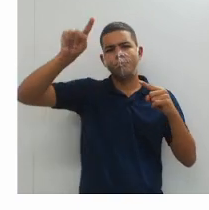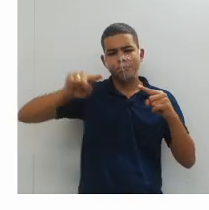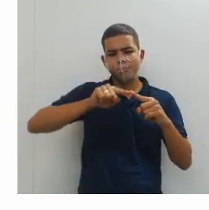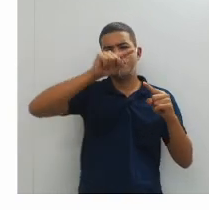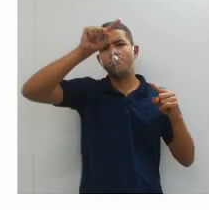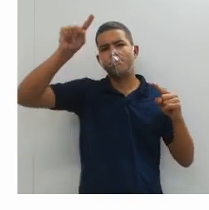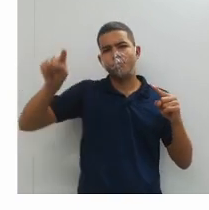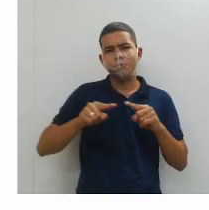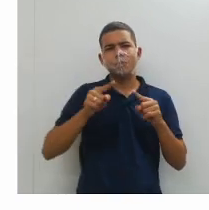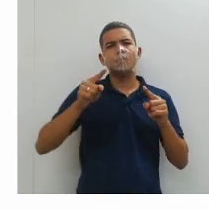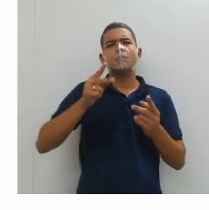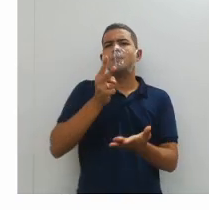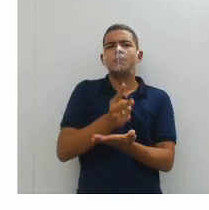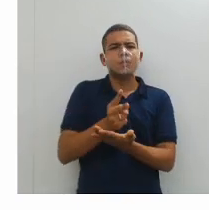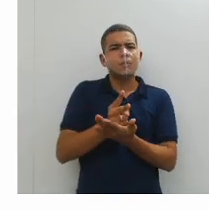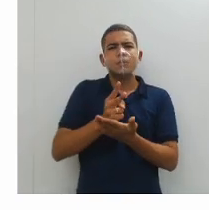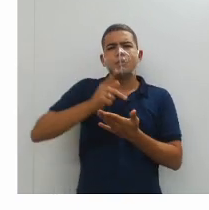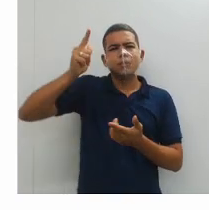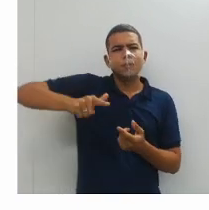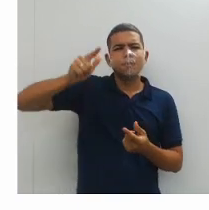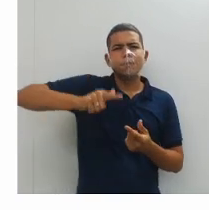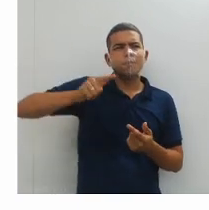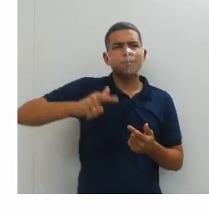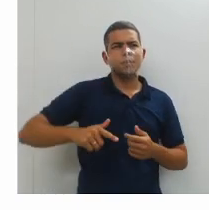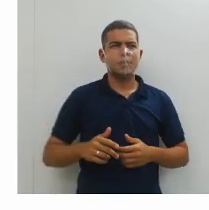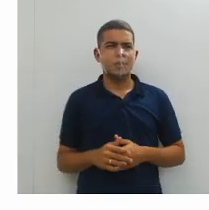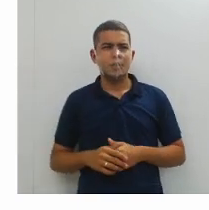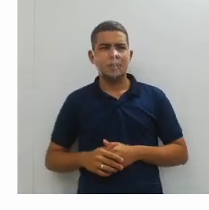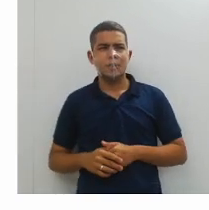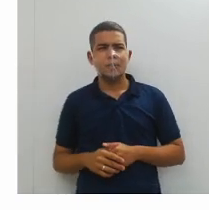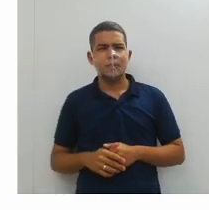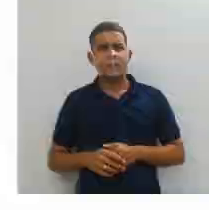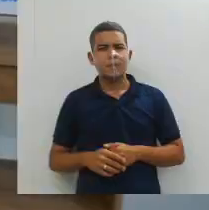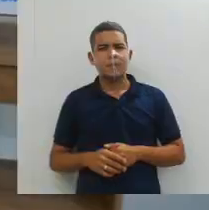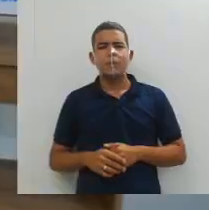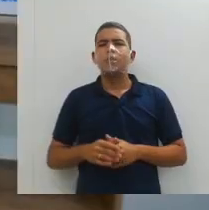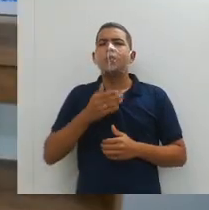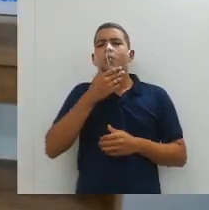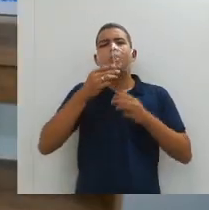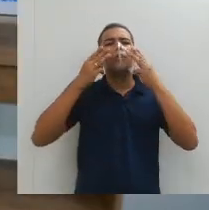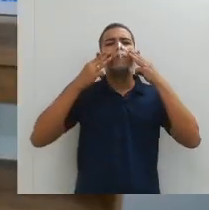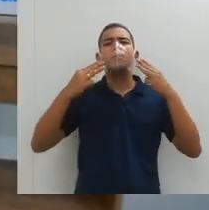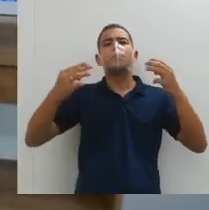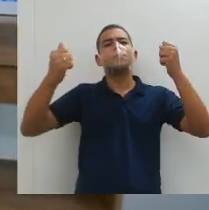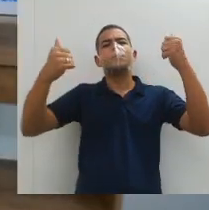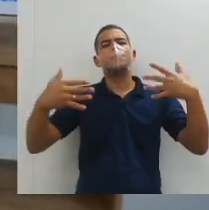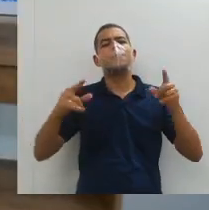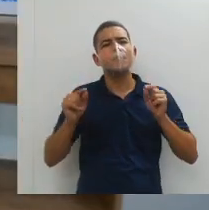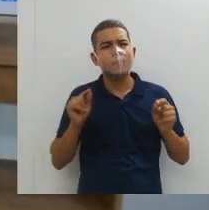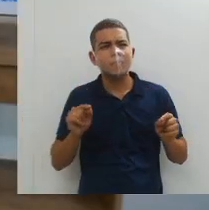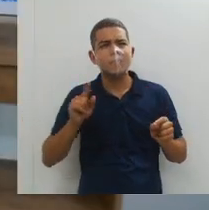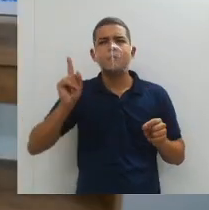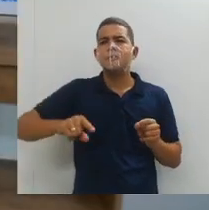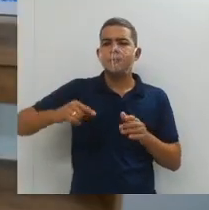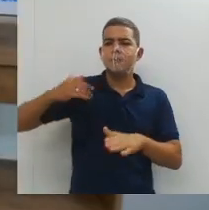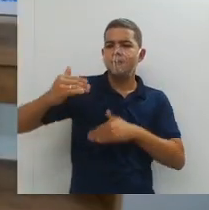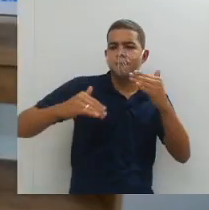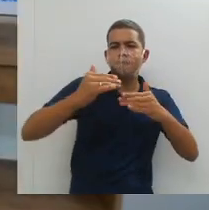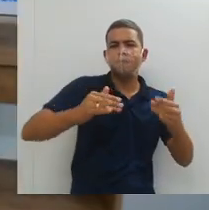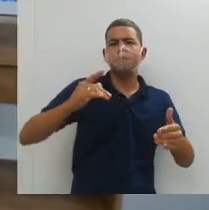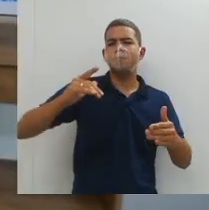indefinida. Então, ele está dizendo para nós que a ordem vai sempre suceder